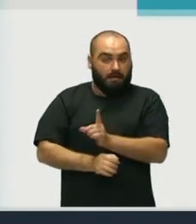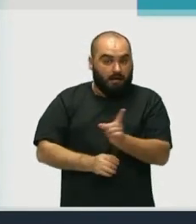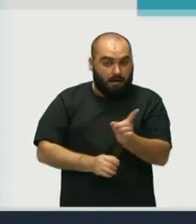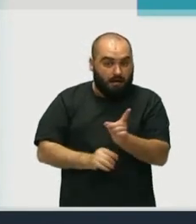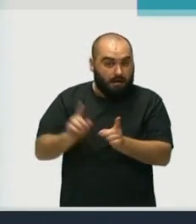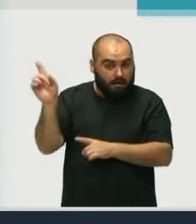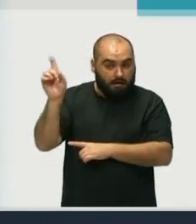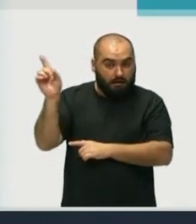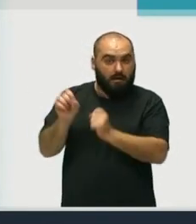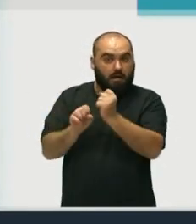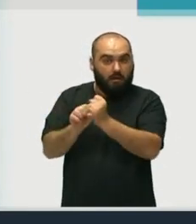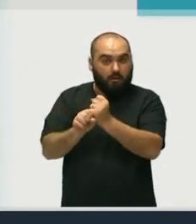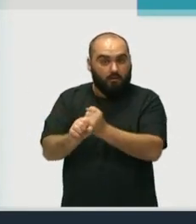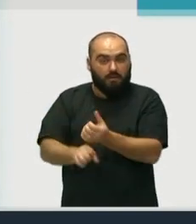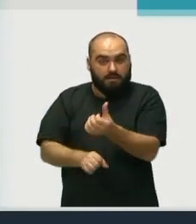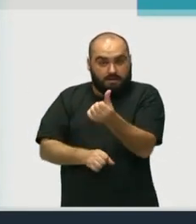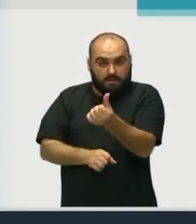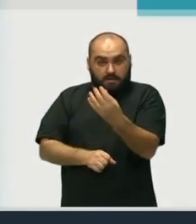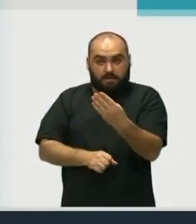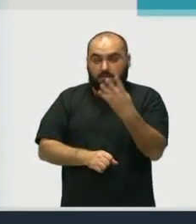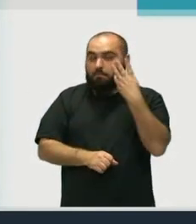A obra custou